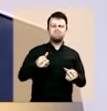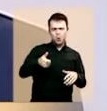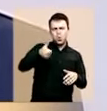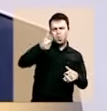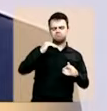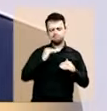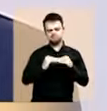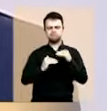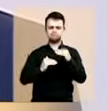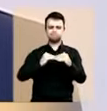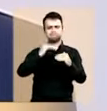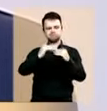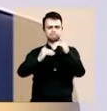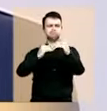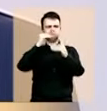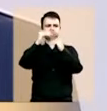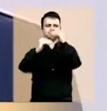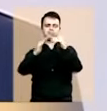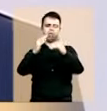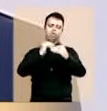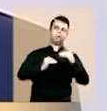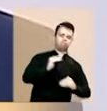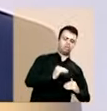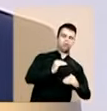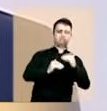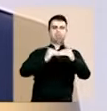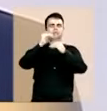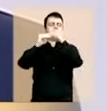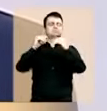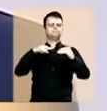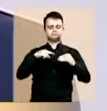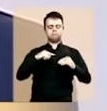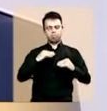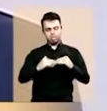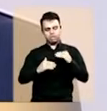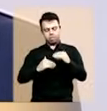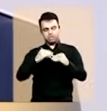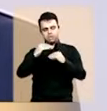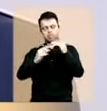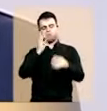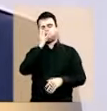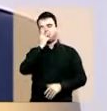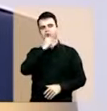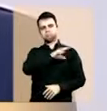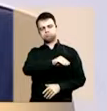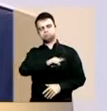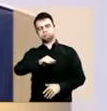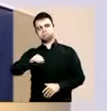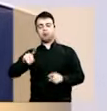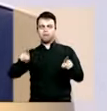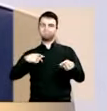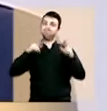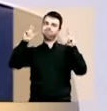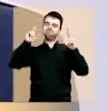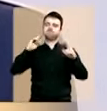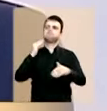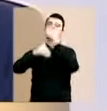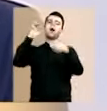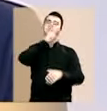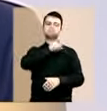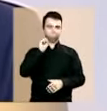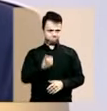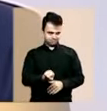gente tem esperança. Claro que anda para frente, depois anda para trás, é um movimento lento e muito mais lento do que eu gostaria, né?